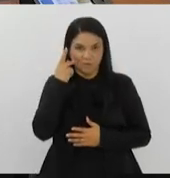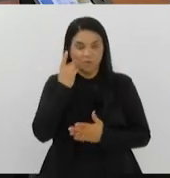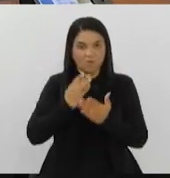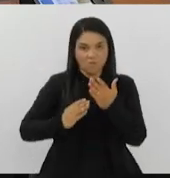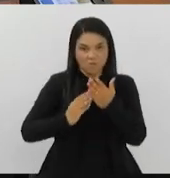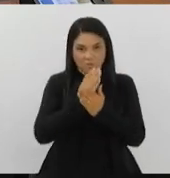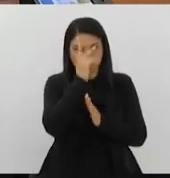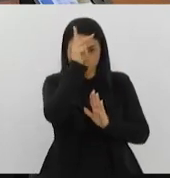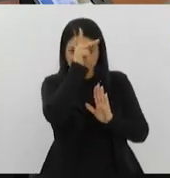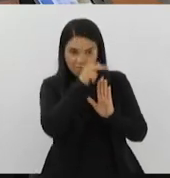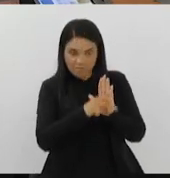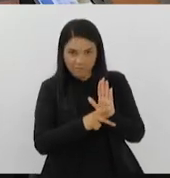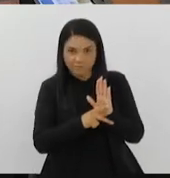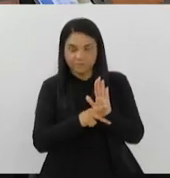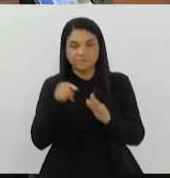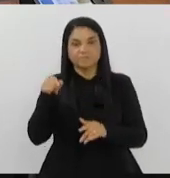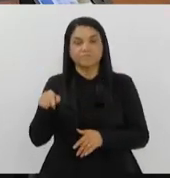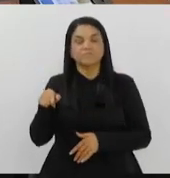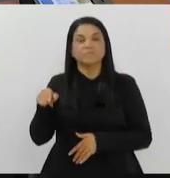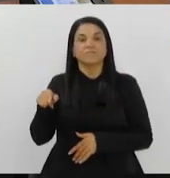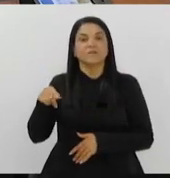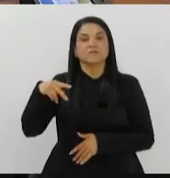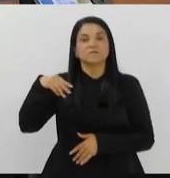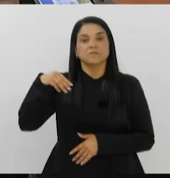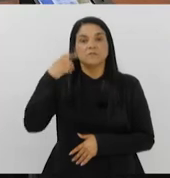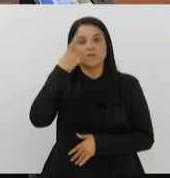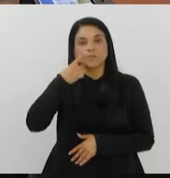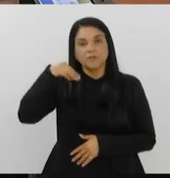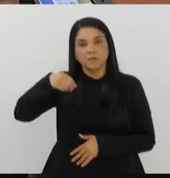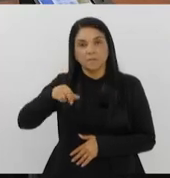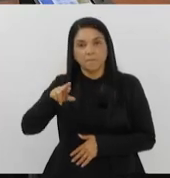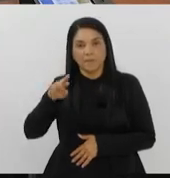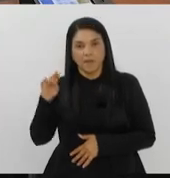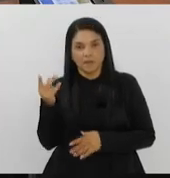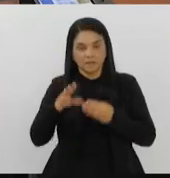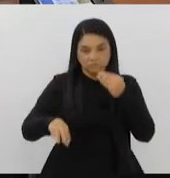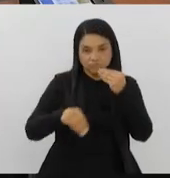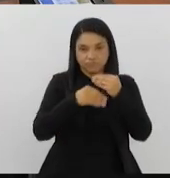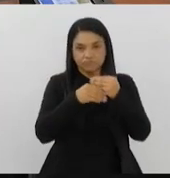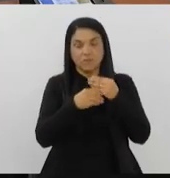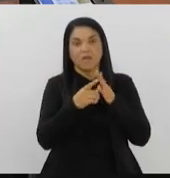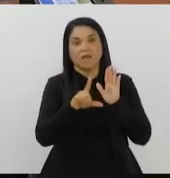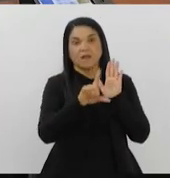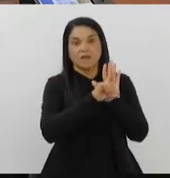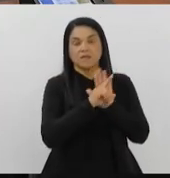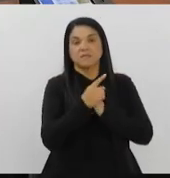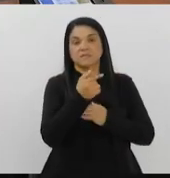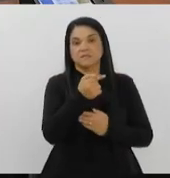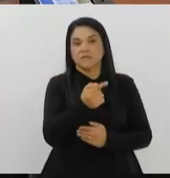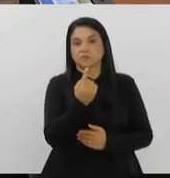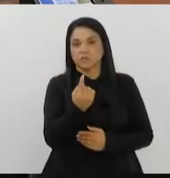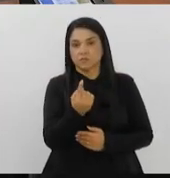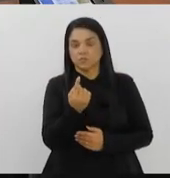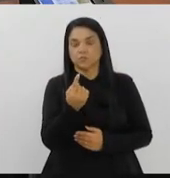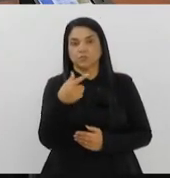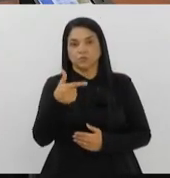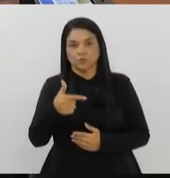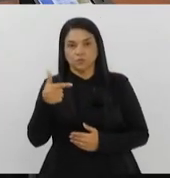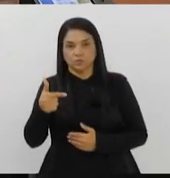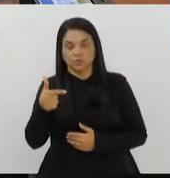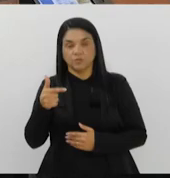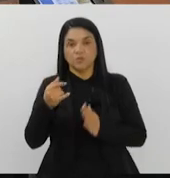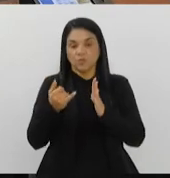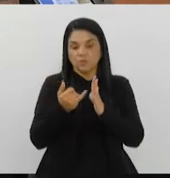da deputada Marta Rocha, que incluiu na lei 7.122 o inciso